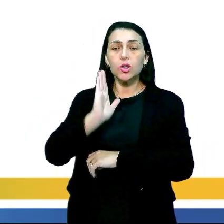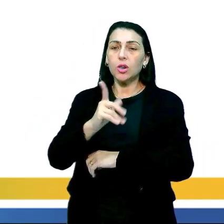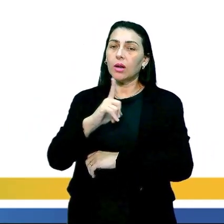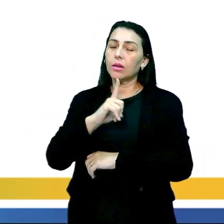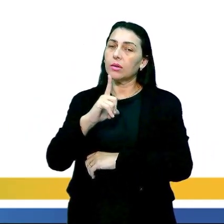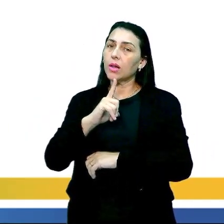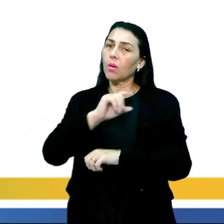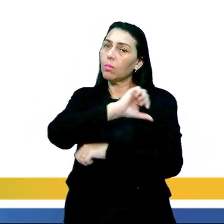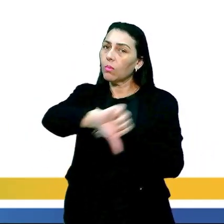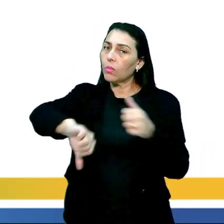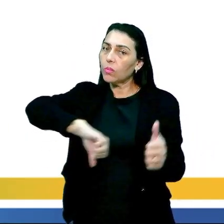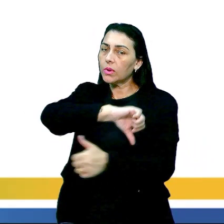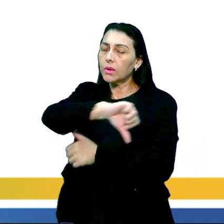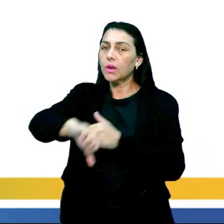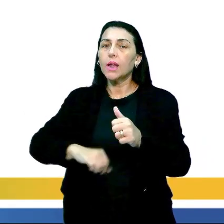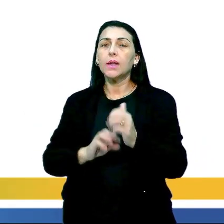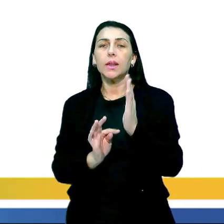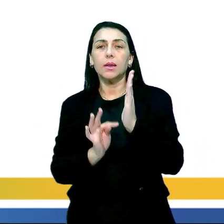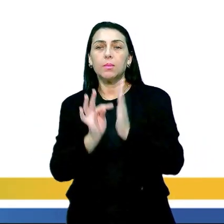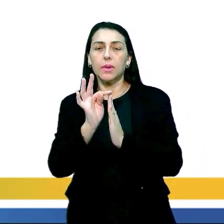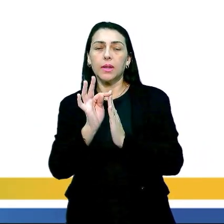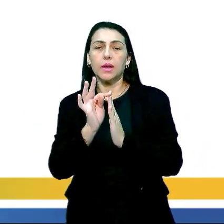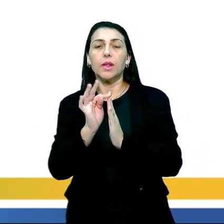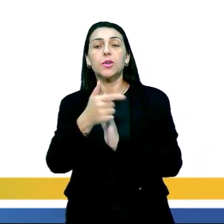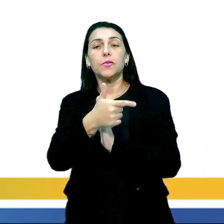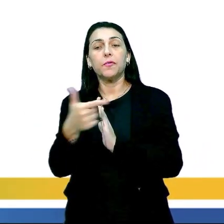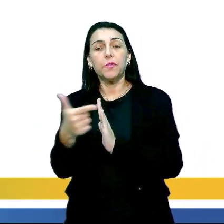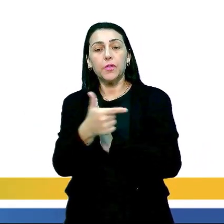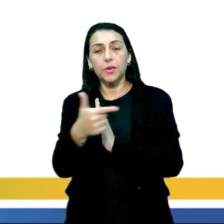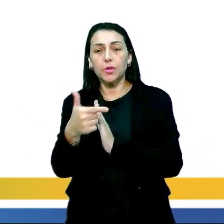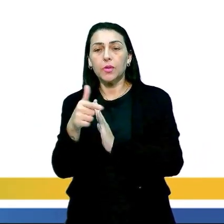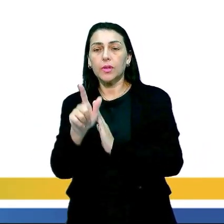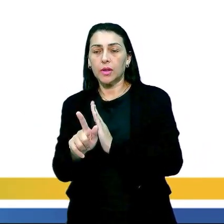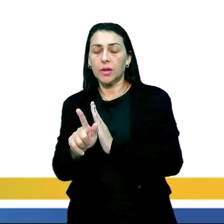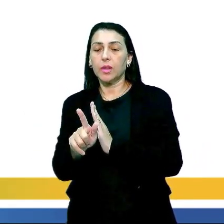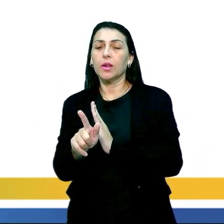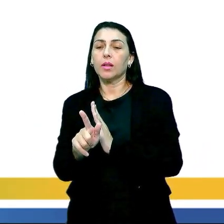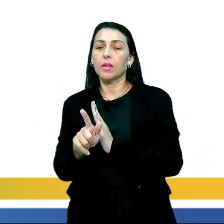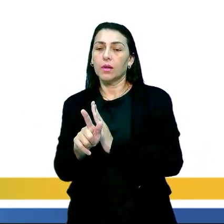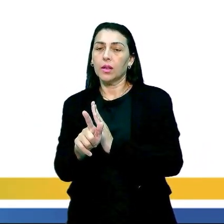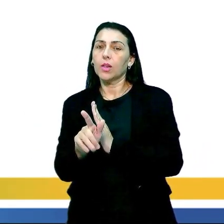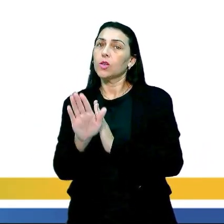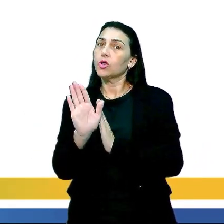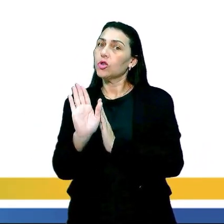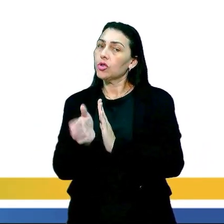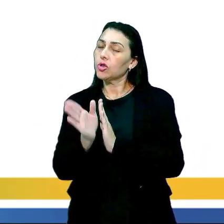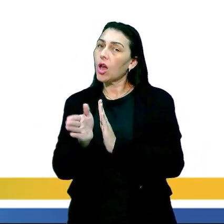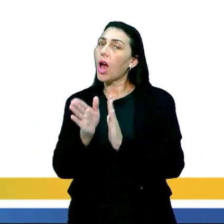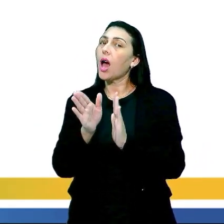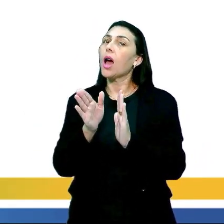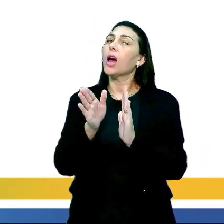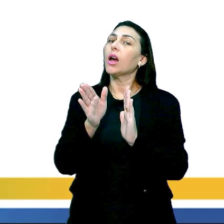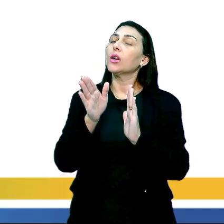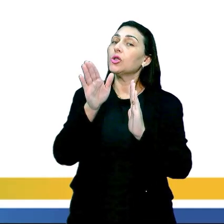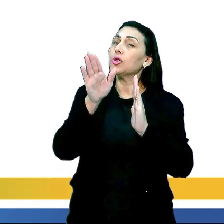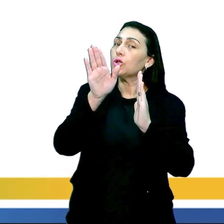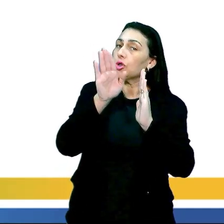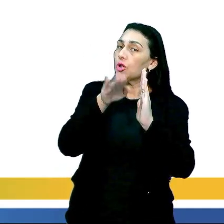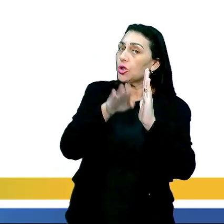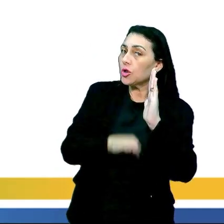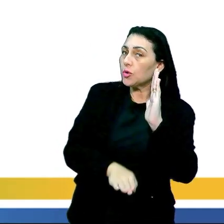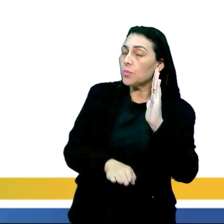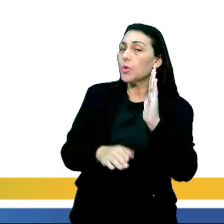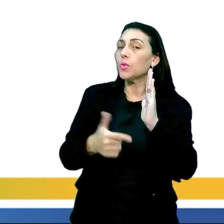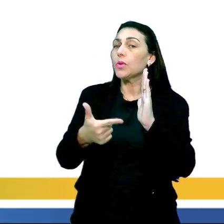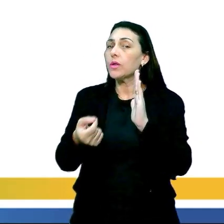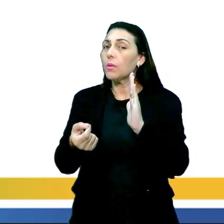tem uma mudança na temperatura. De 22 graus, essa temperatura, tá, em Santos, em São Paulo, ela já